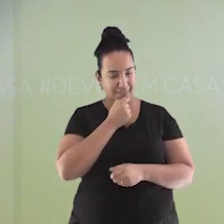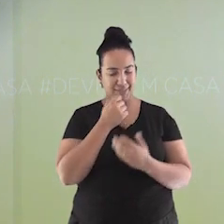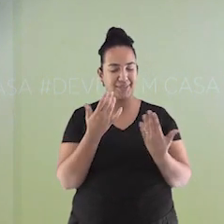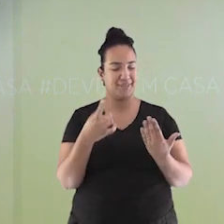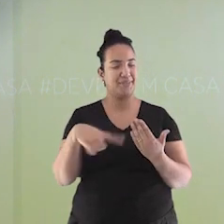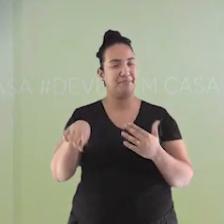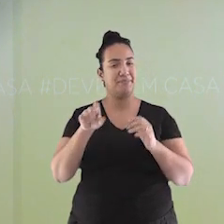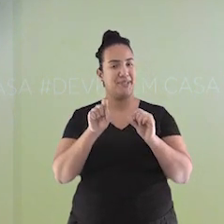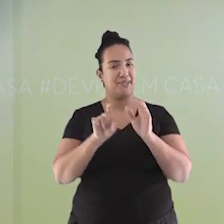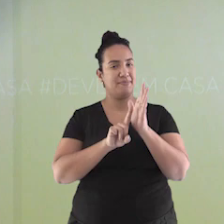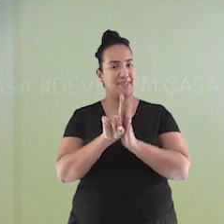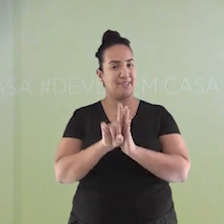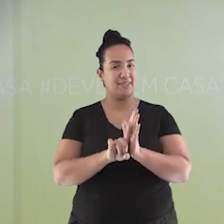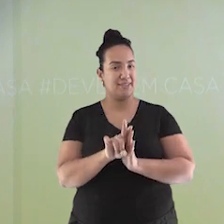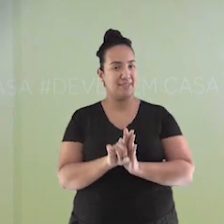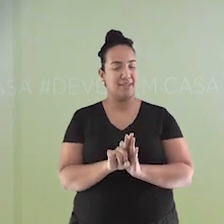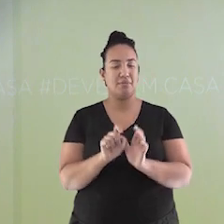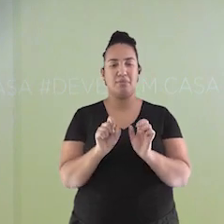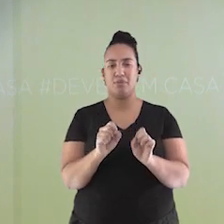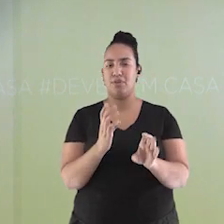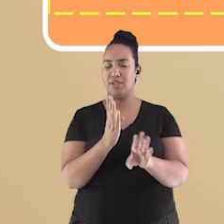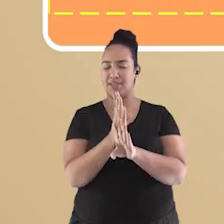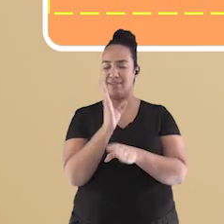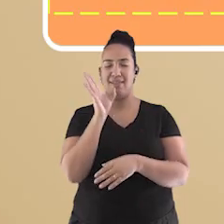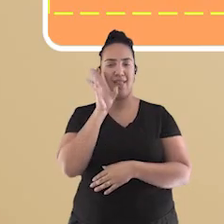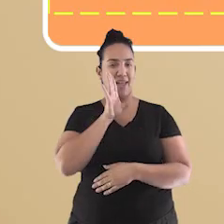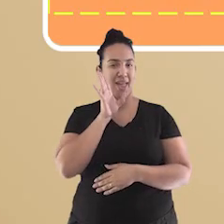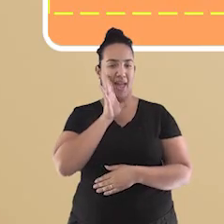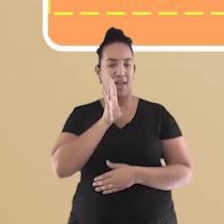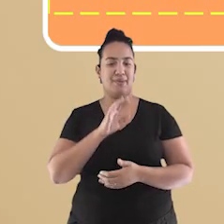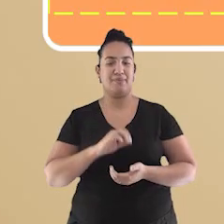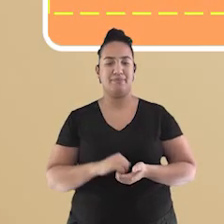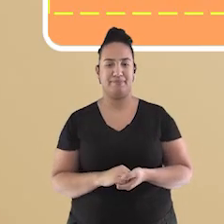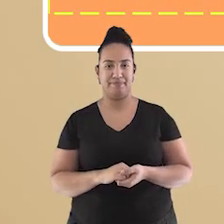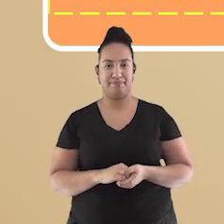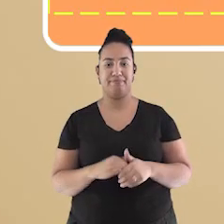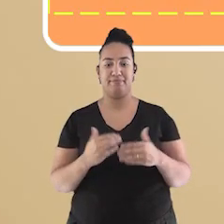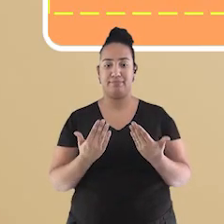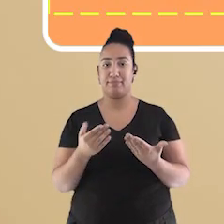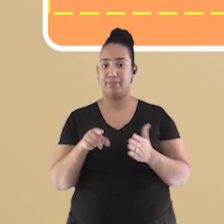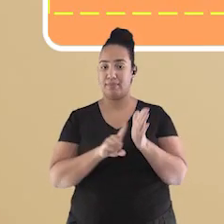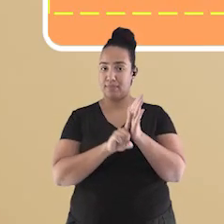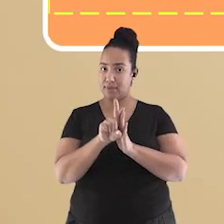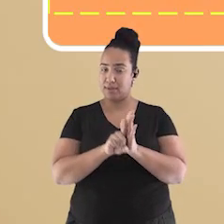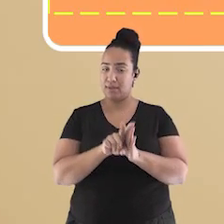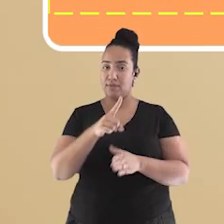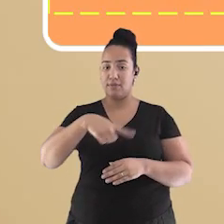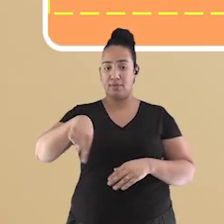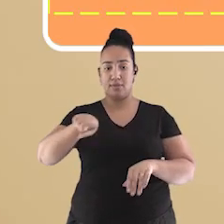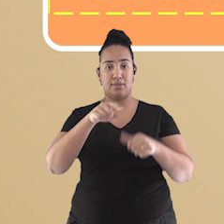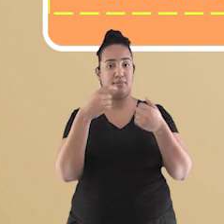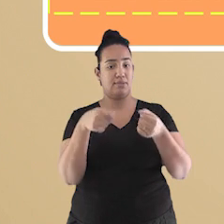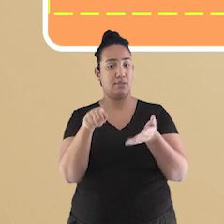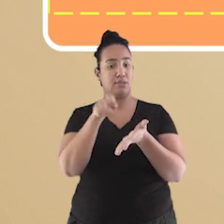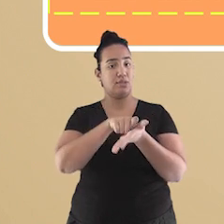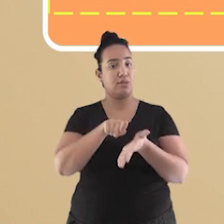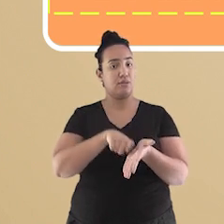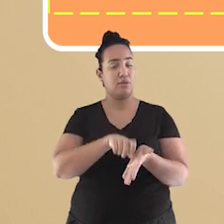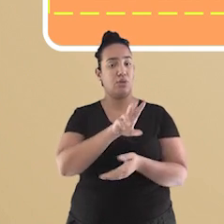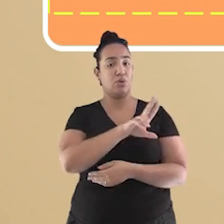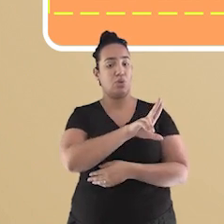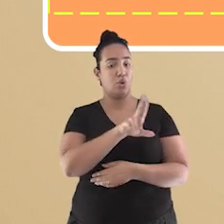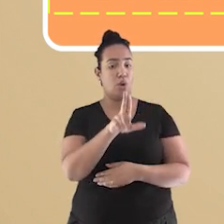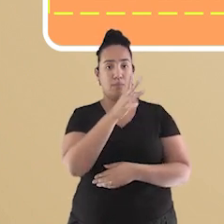pesquisa. Pode ser uma descoberta bem legal. Nessa pesquisa, você deverá anotar o nome da